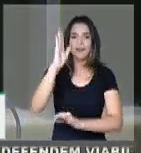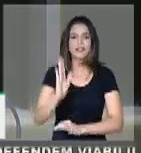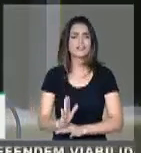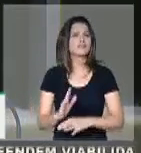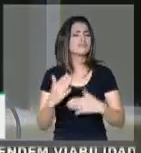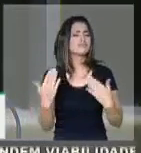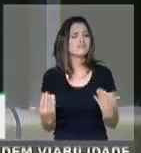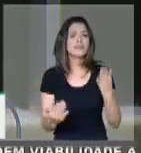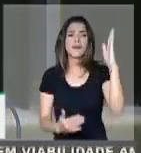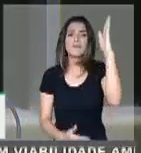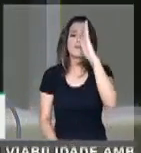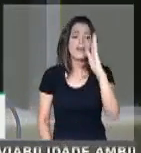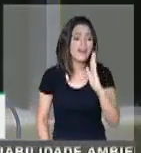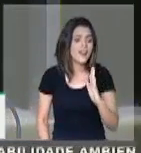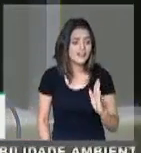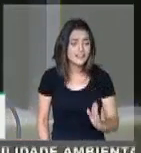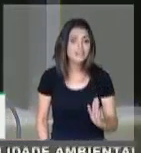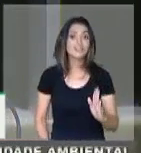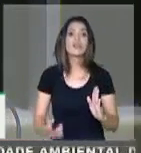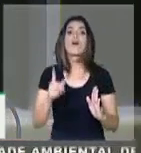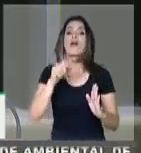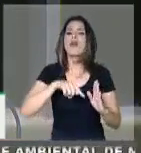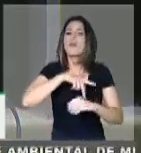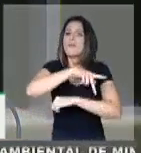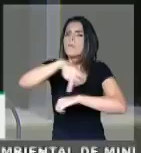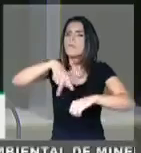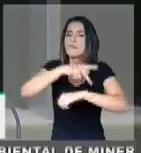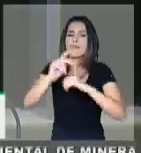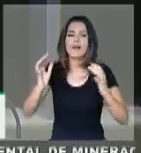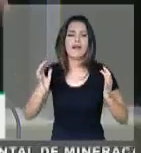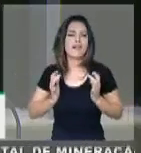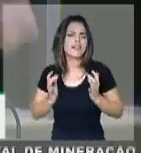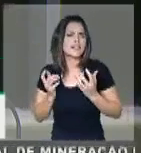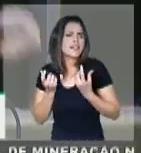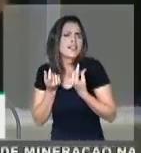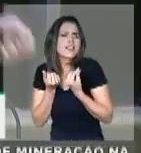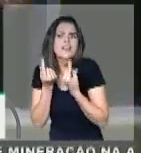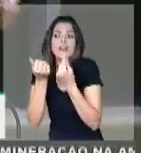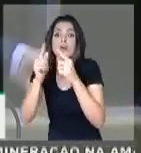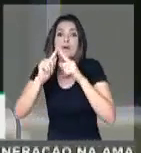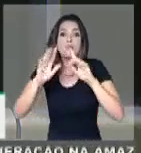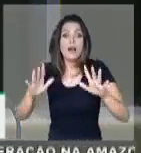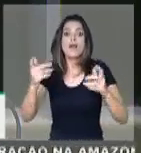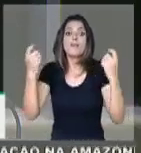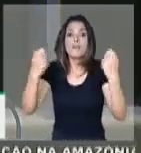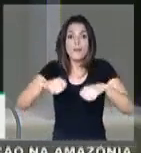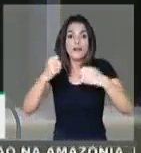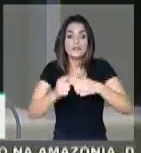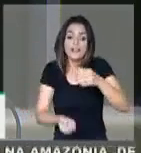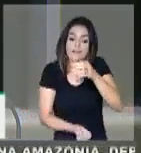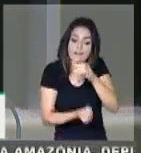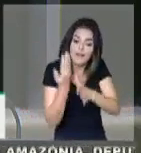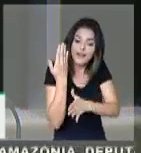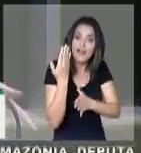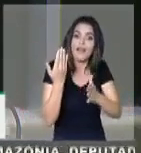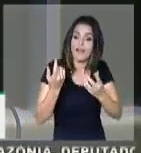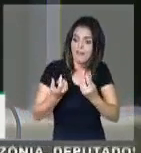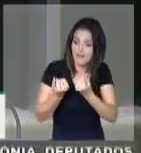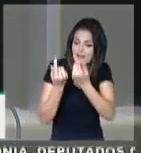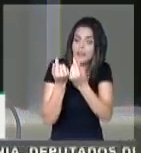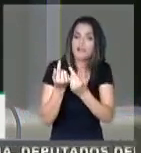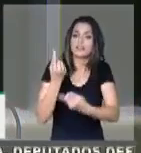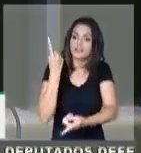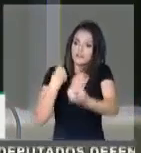um país, o nosso Brasil é um país rico, mas precisa gerar riqueza para poder